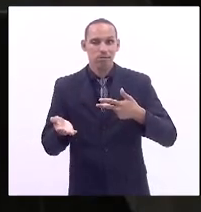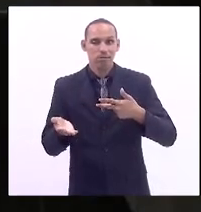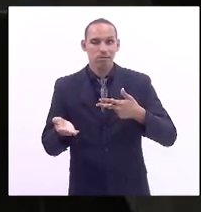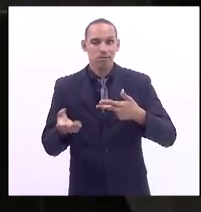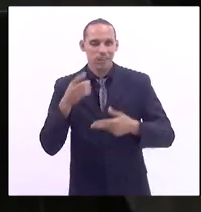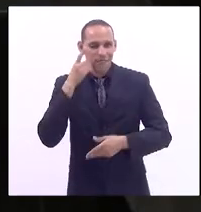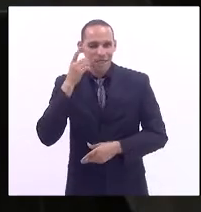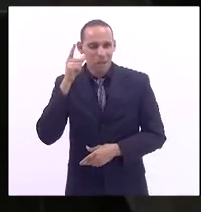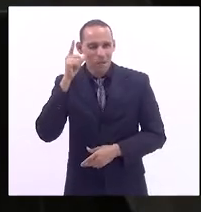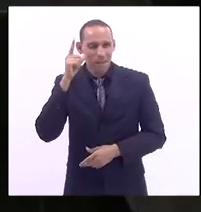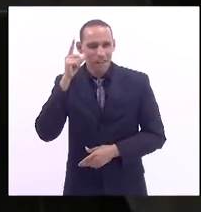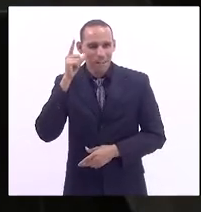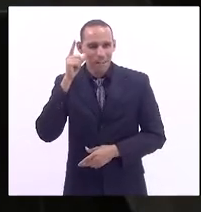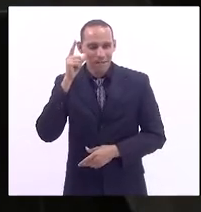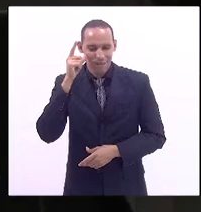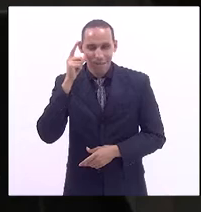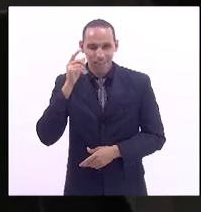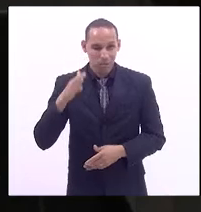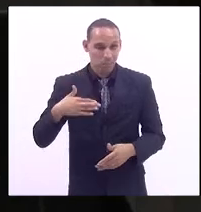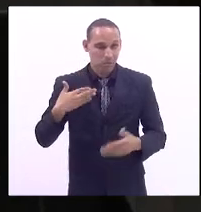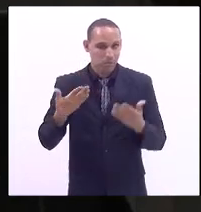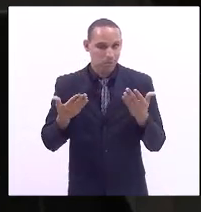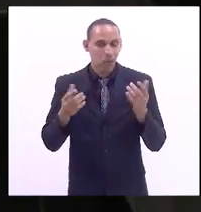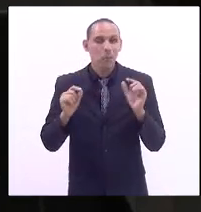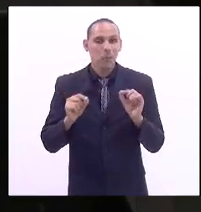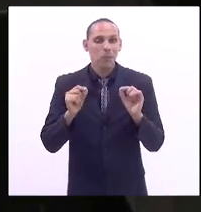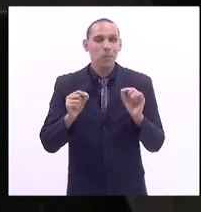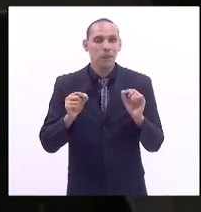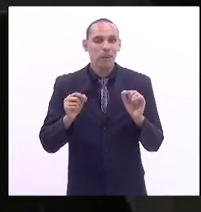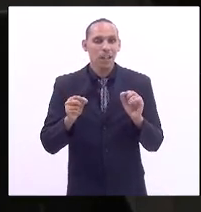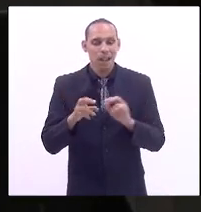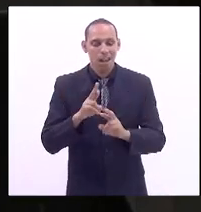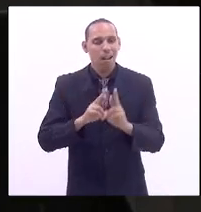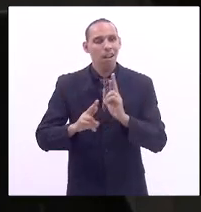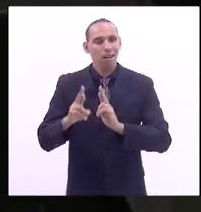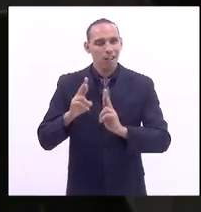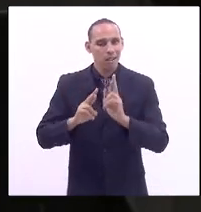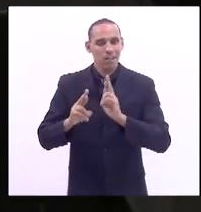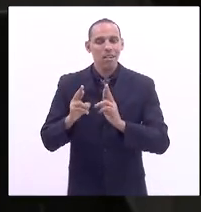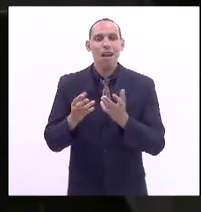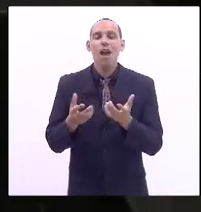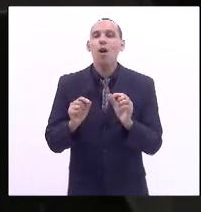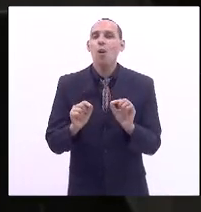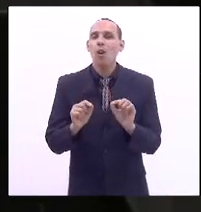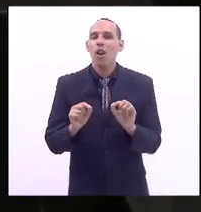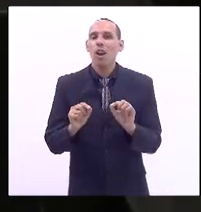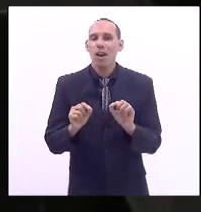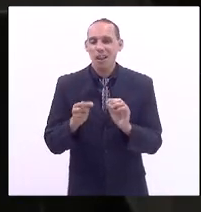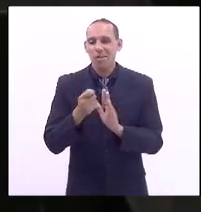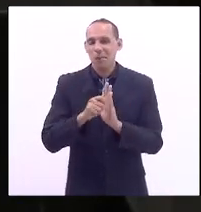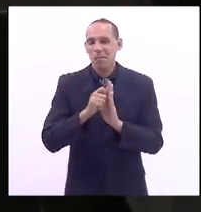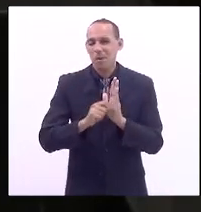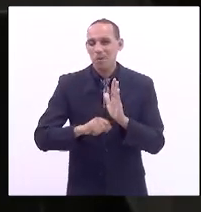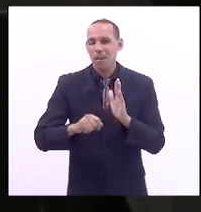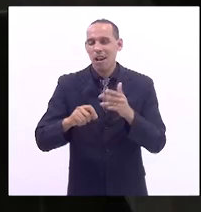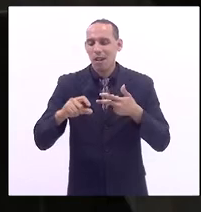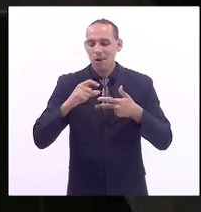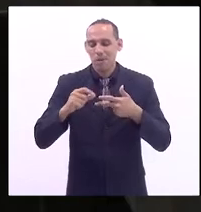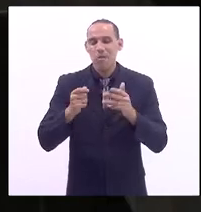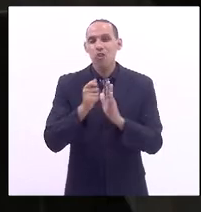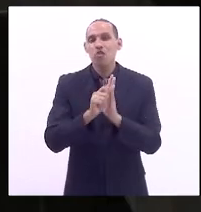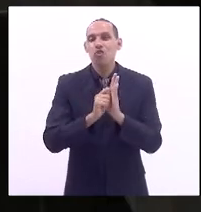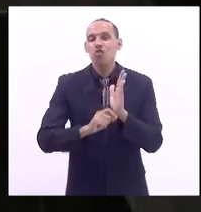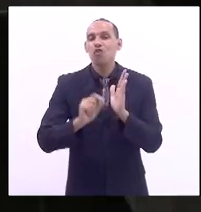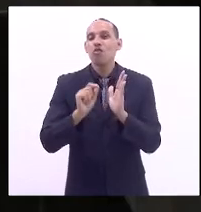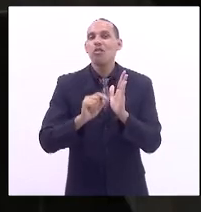Deputado a Lucinha página na relação quer que quem compre faça a